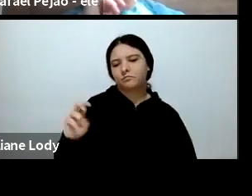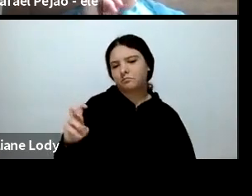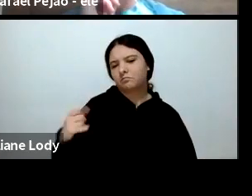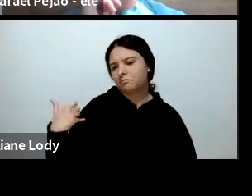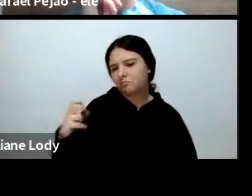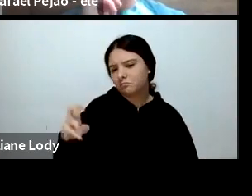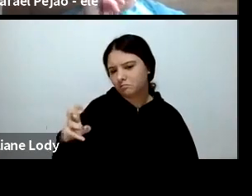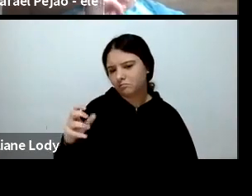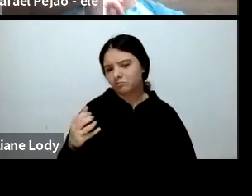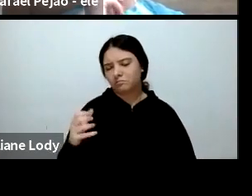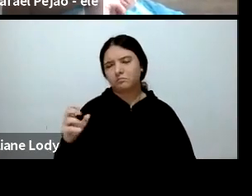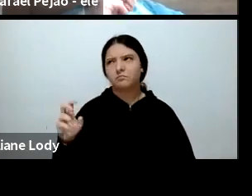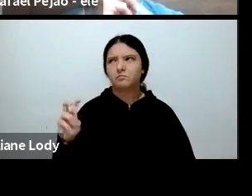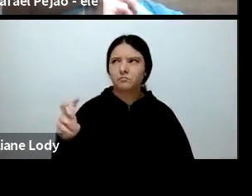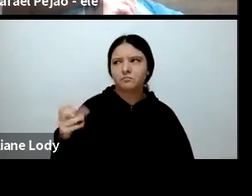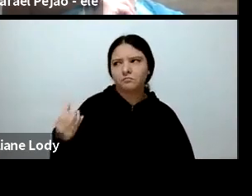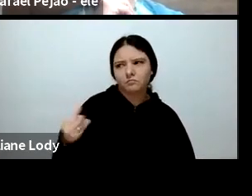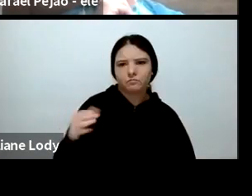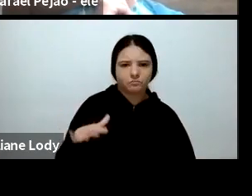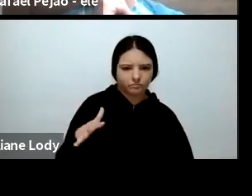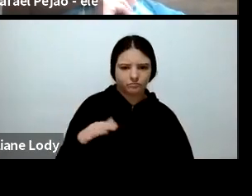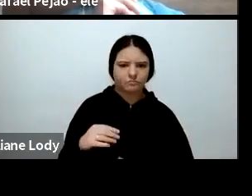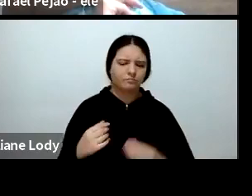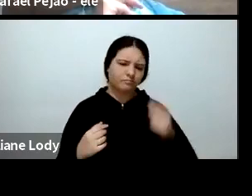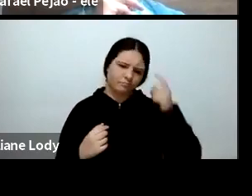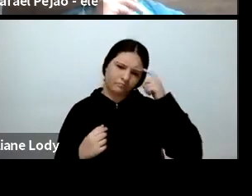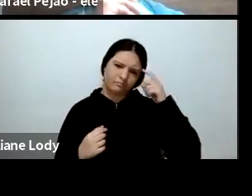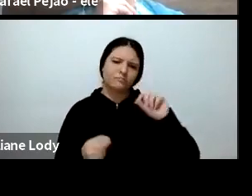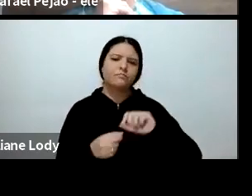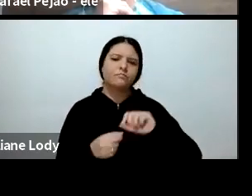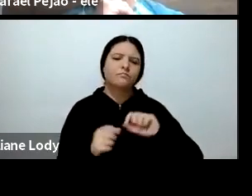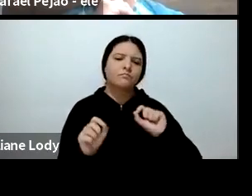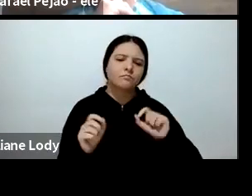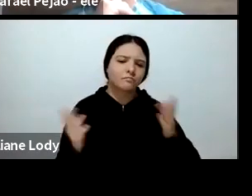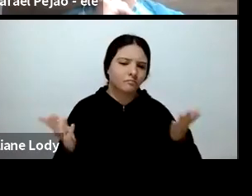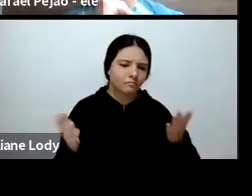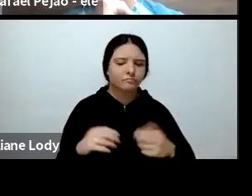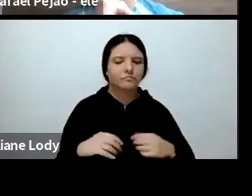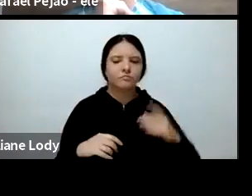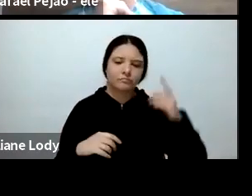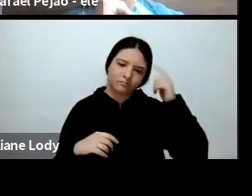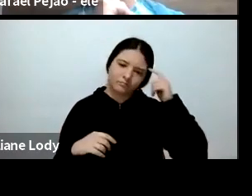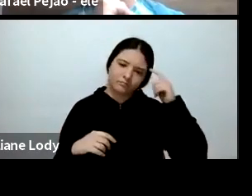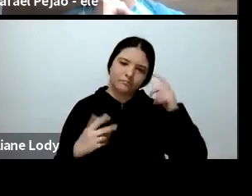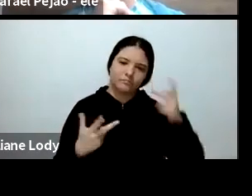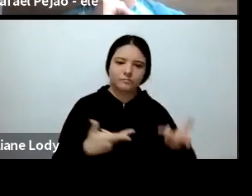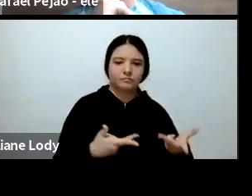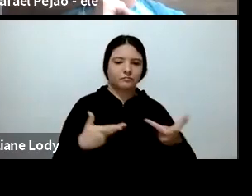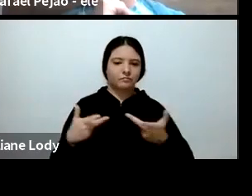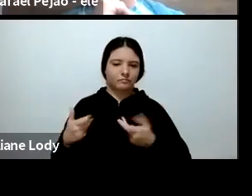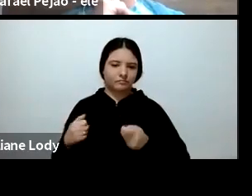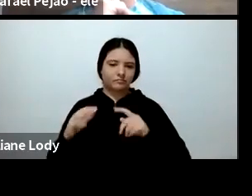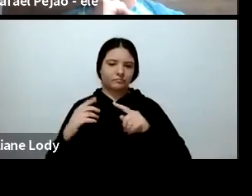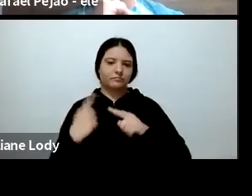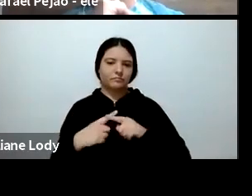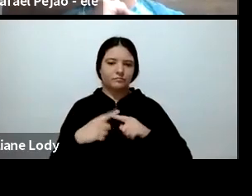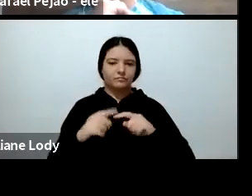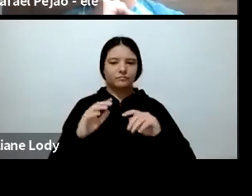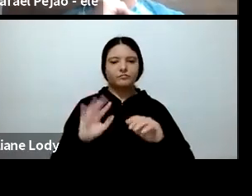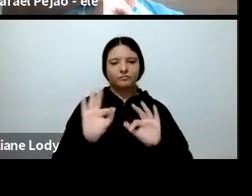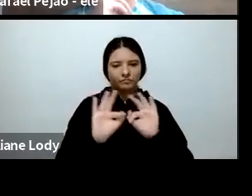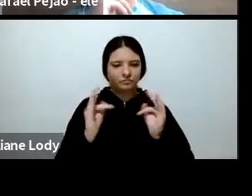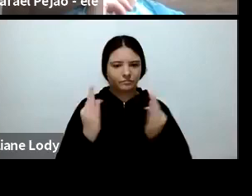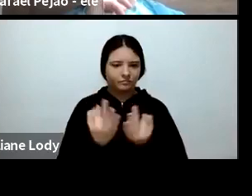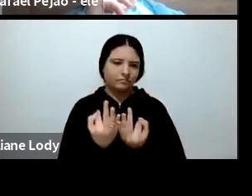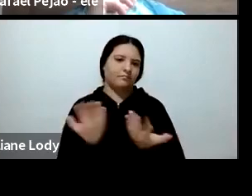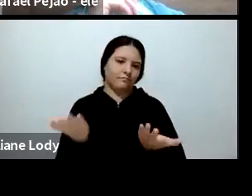fazer aqui? Ela bolou um jeito muito legal de receber, porque a porta de entrada da família é a escola,